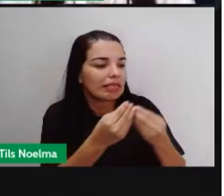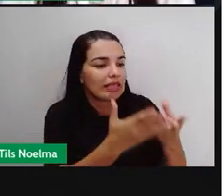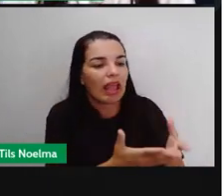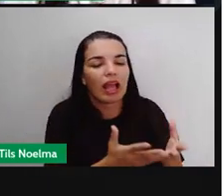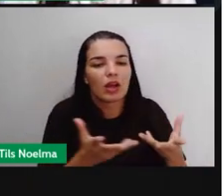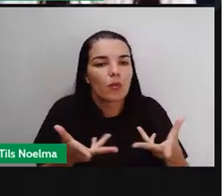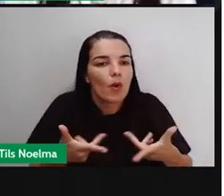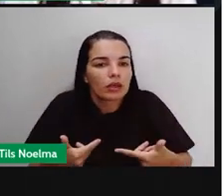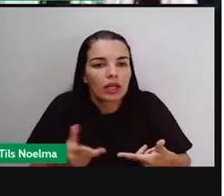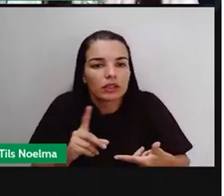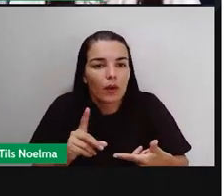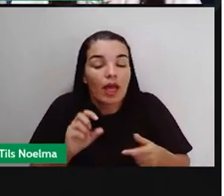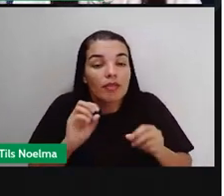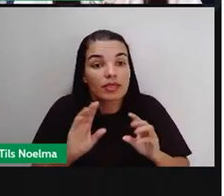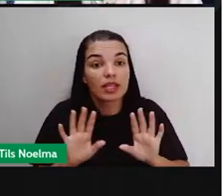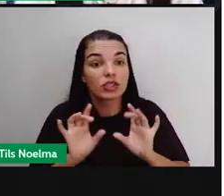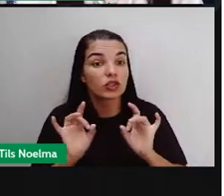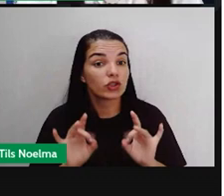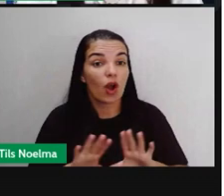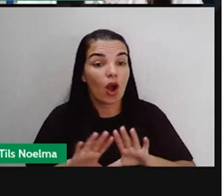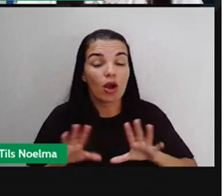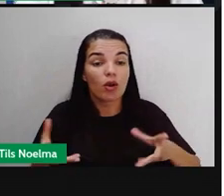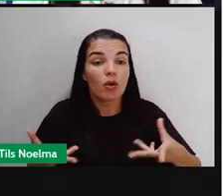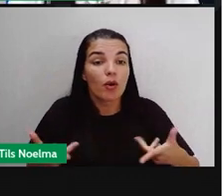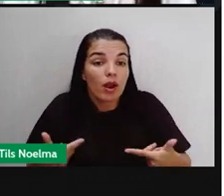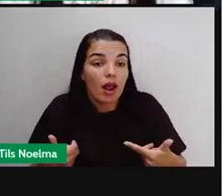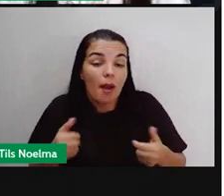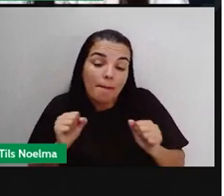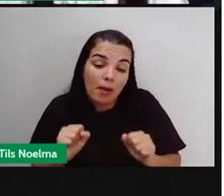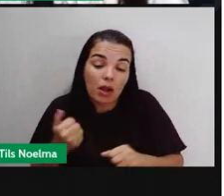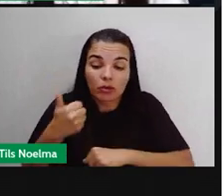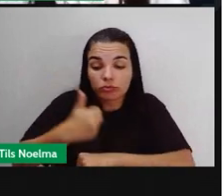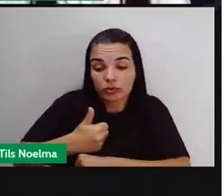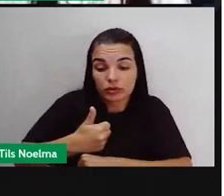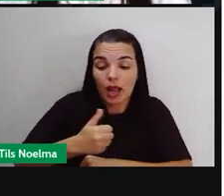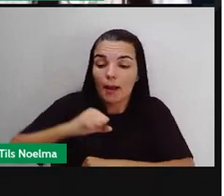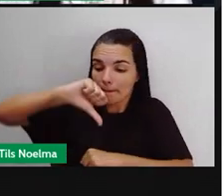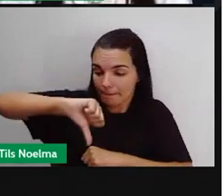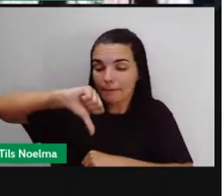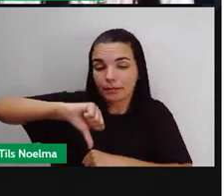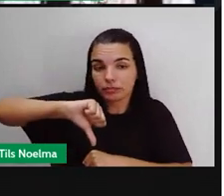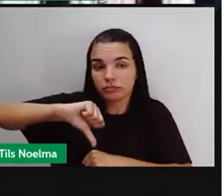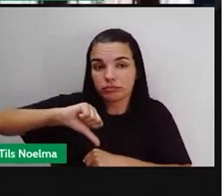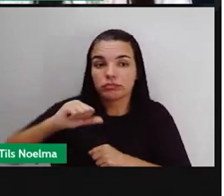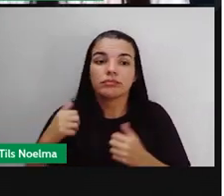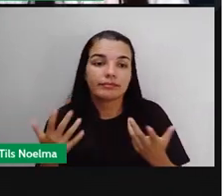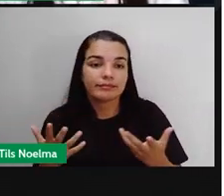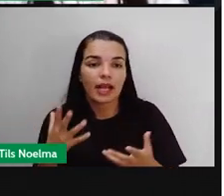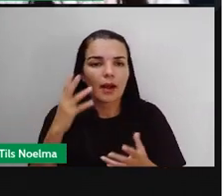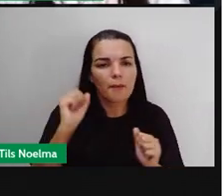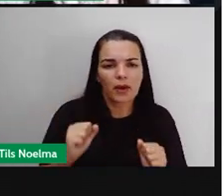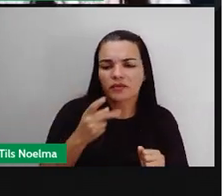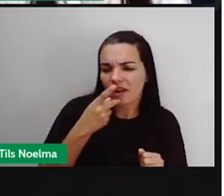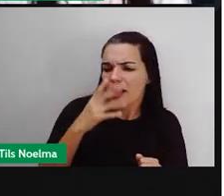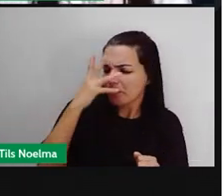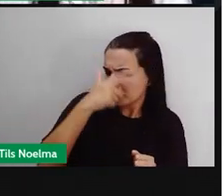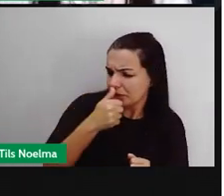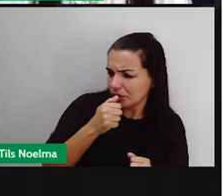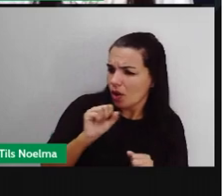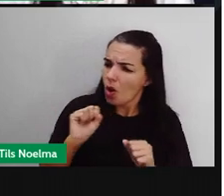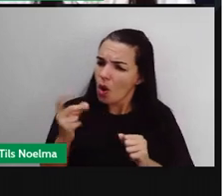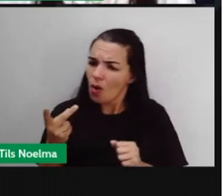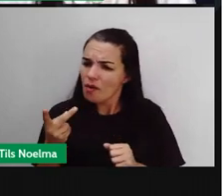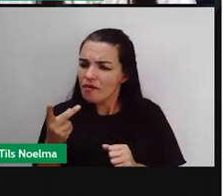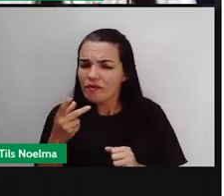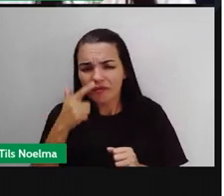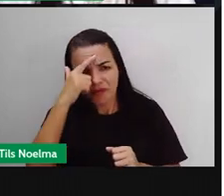Porque qualificar pode ser no sentido positivo ou negativo. Eu posso dizer que ele é bonito ou que ele é feio. Já no caso